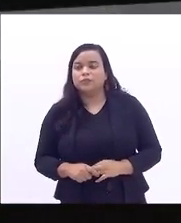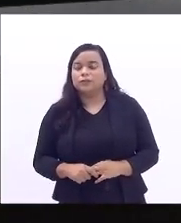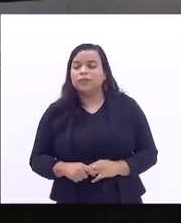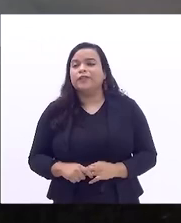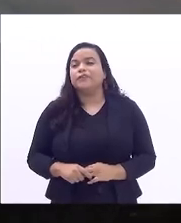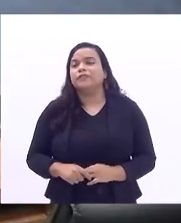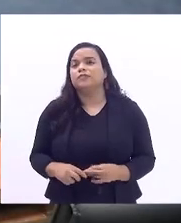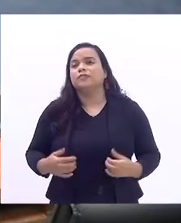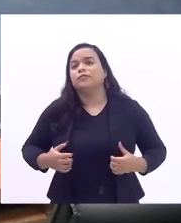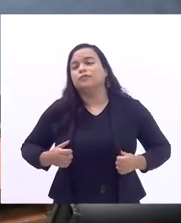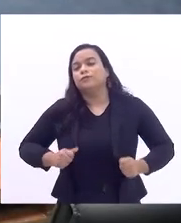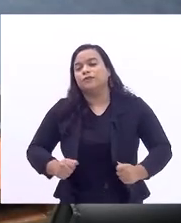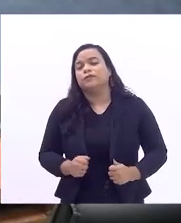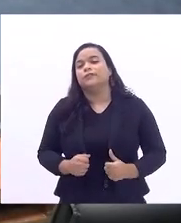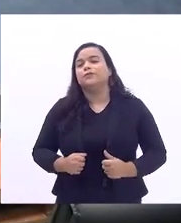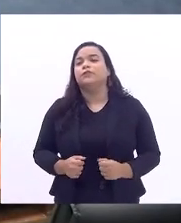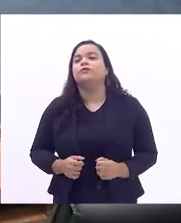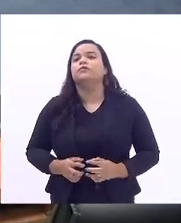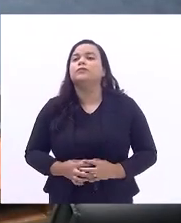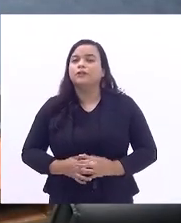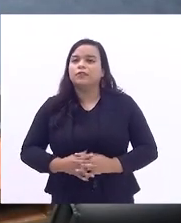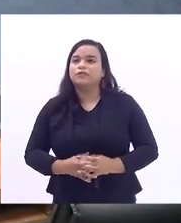E aí